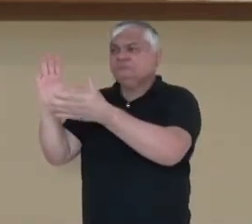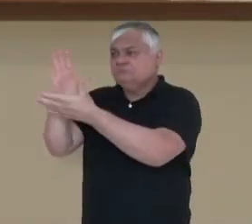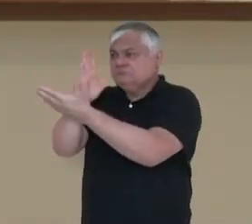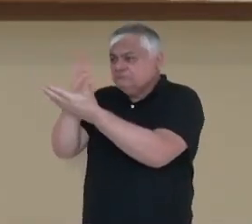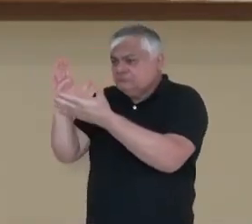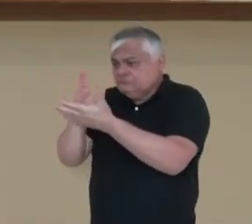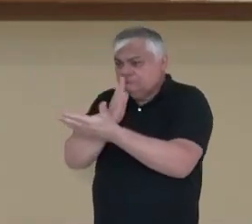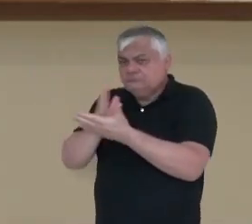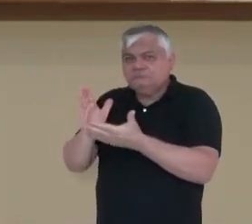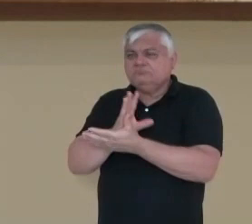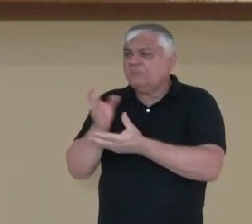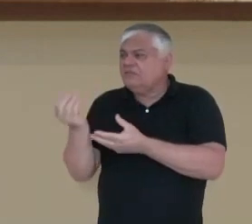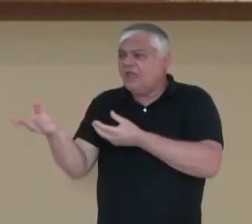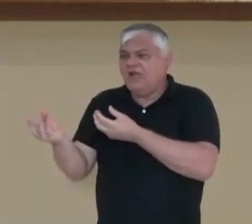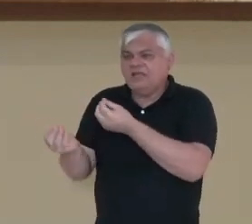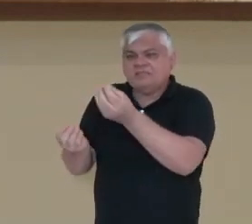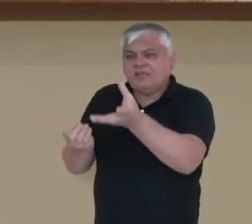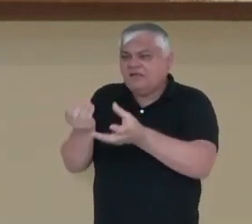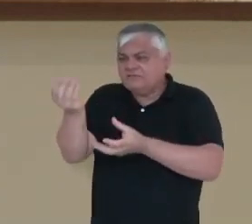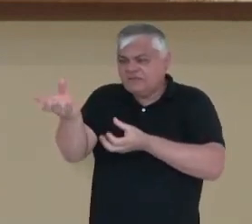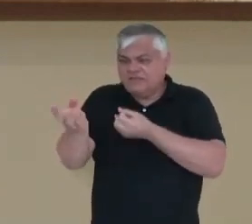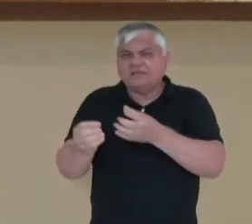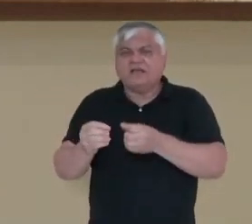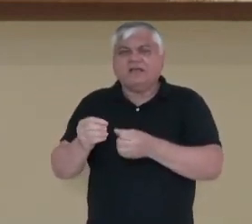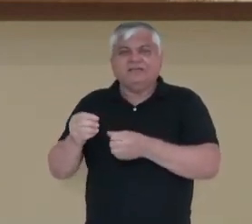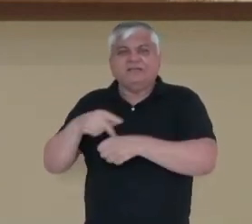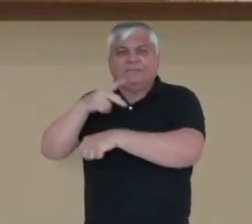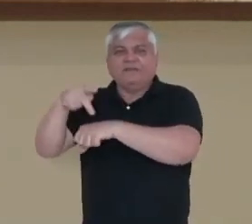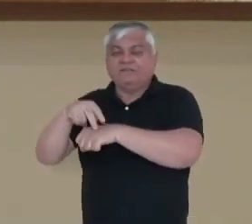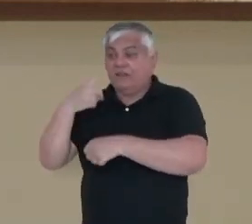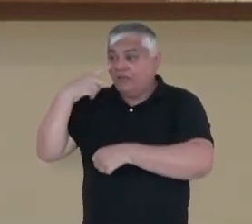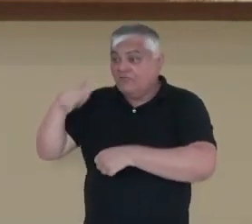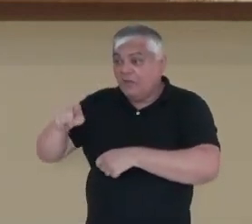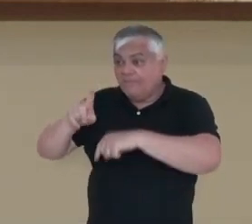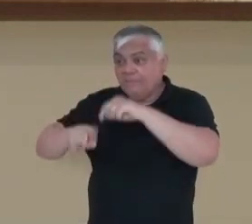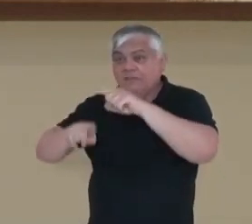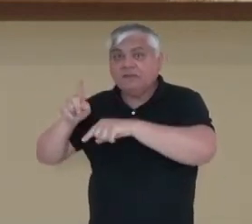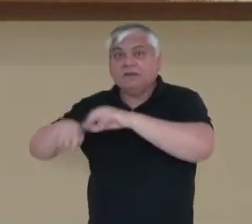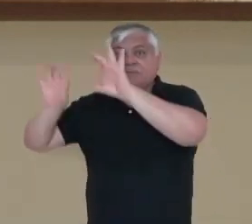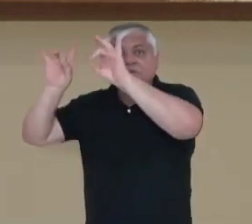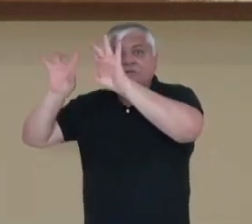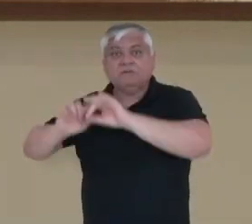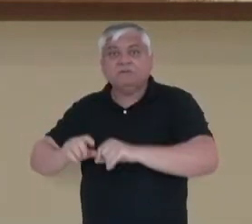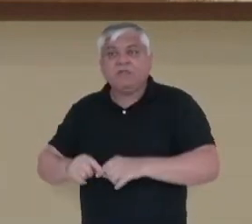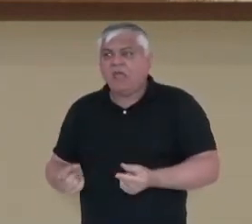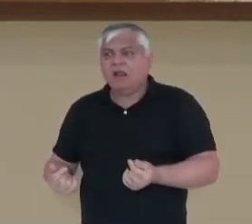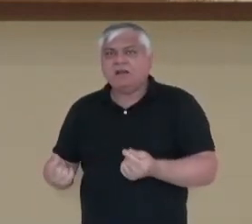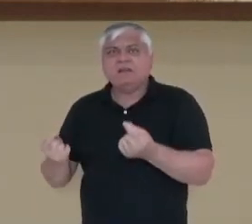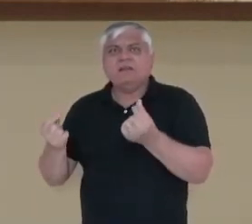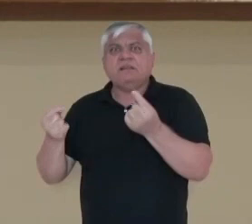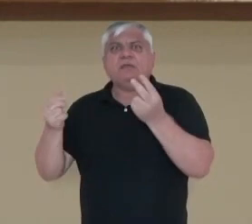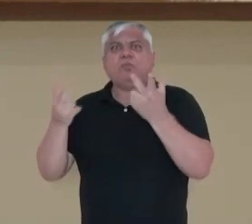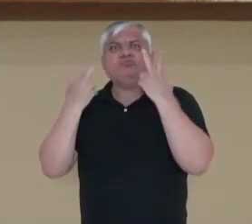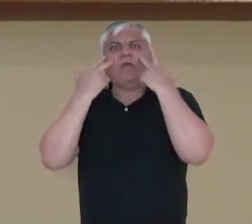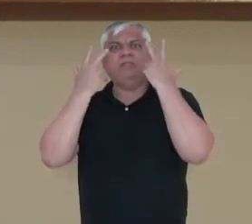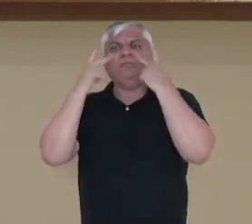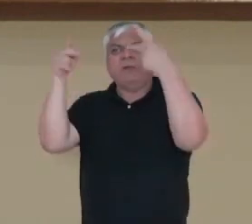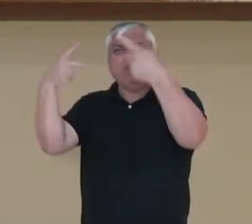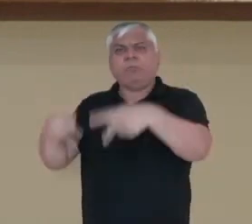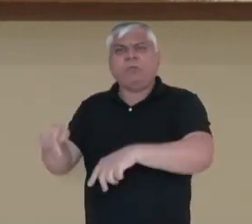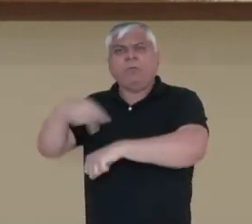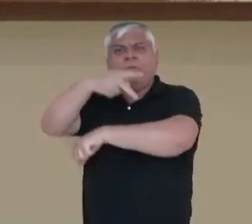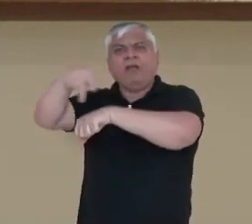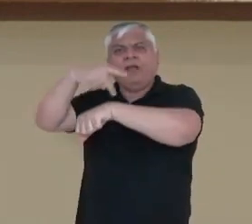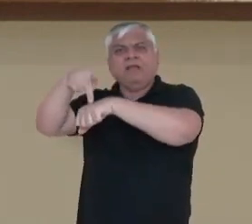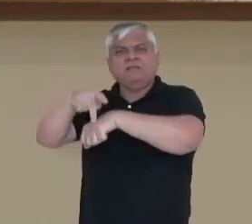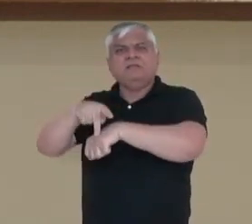eles viam o potencial da matéria-prima, do potencial do trabalho, das riquezas naturais que existiam no continente